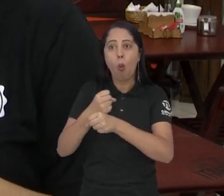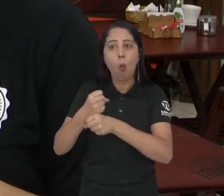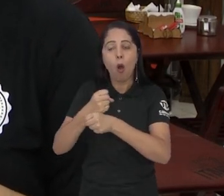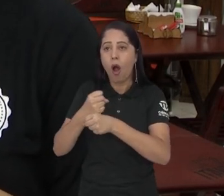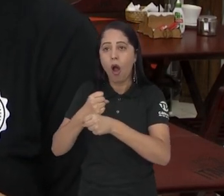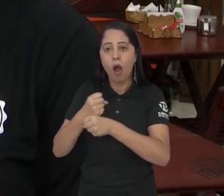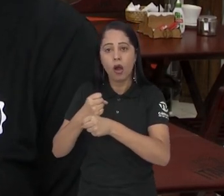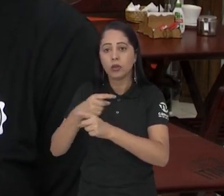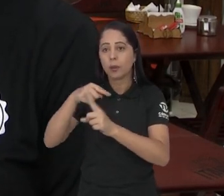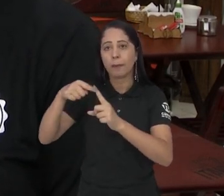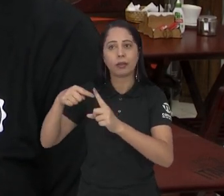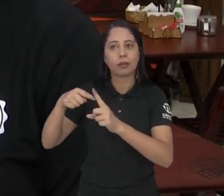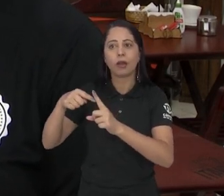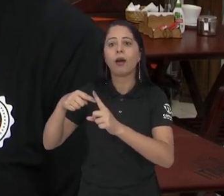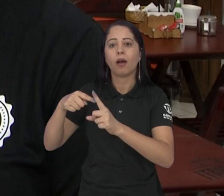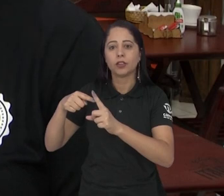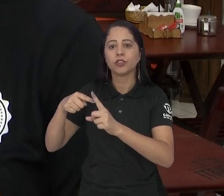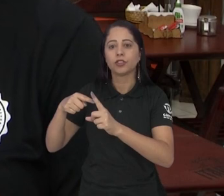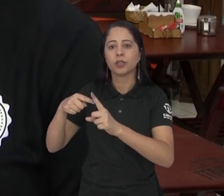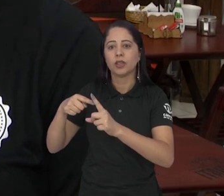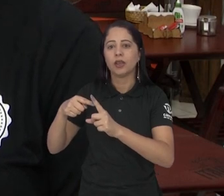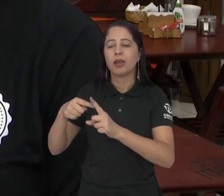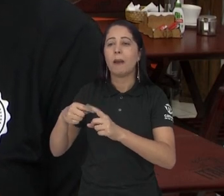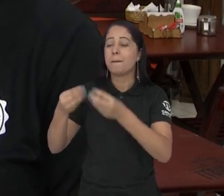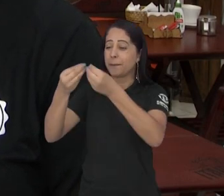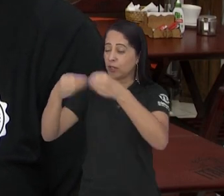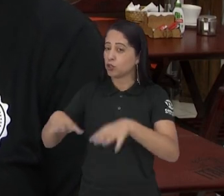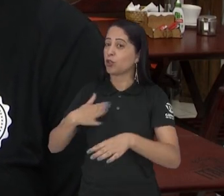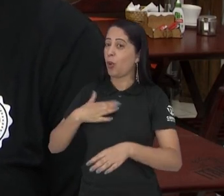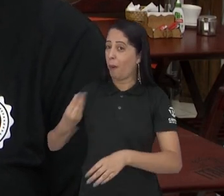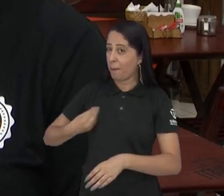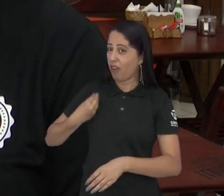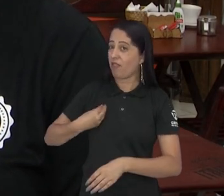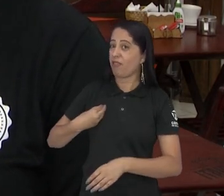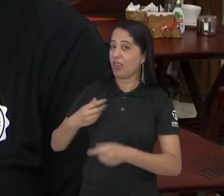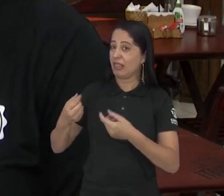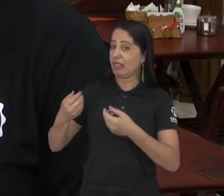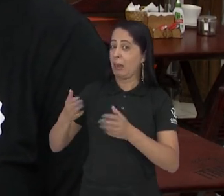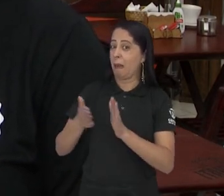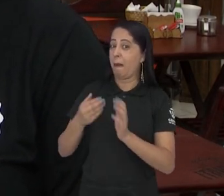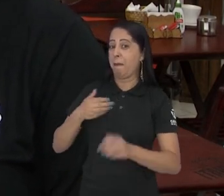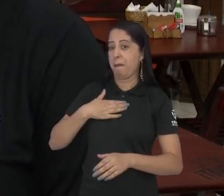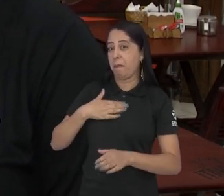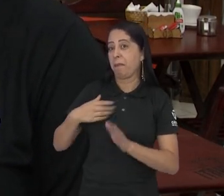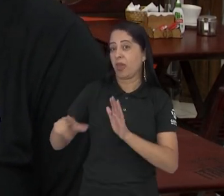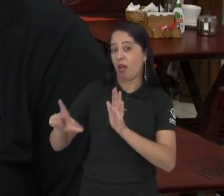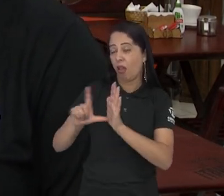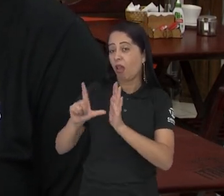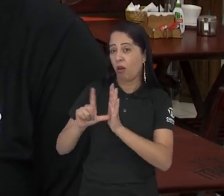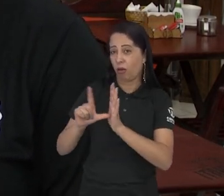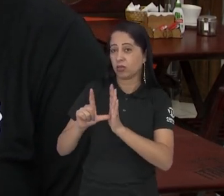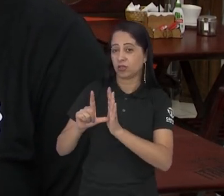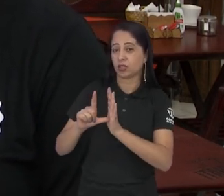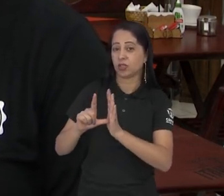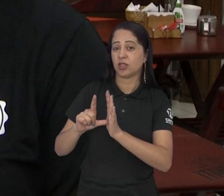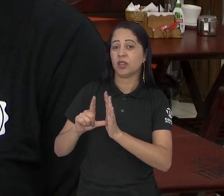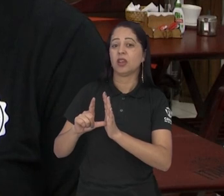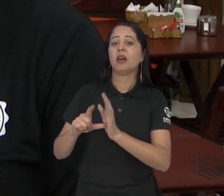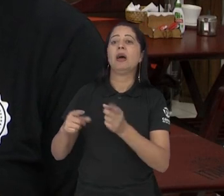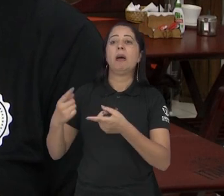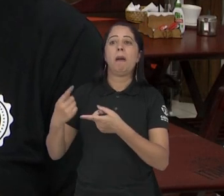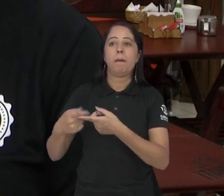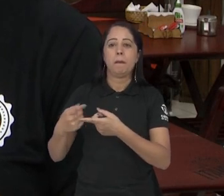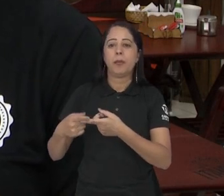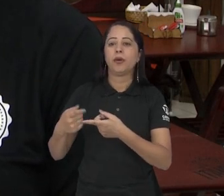mas o processo desse quase vai bater em um ano e meio até eles concluírem 100 financeiramente afetou muito e não